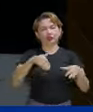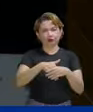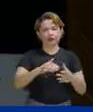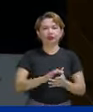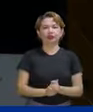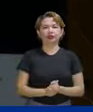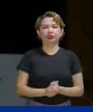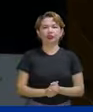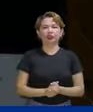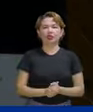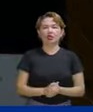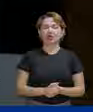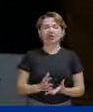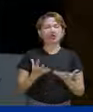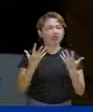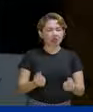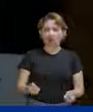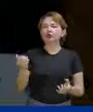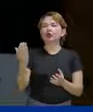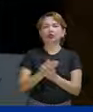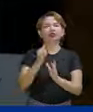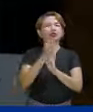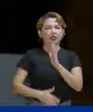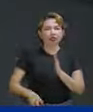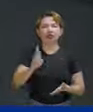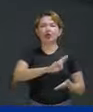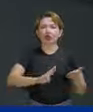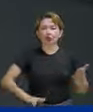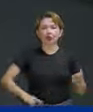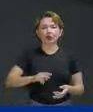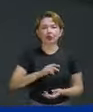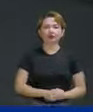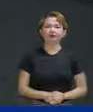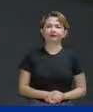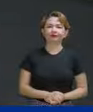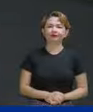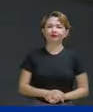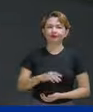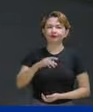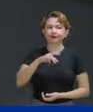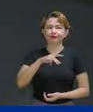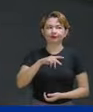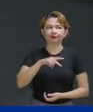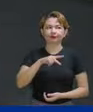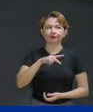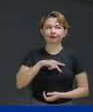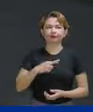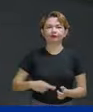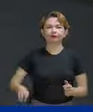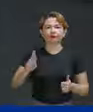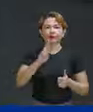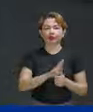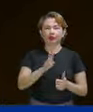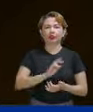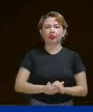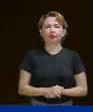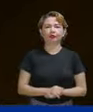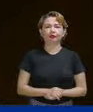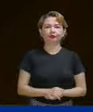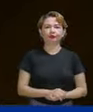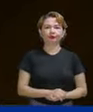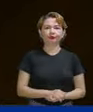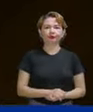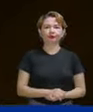rejeição dos embargos. É o relatório, senhor presidente. Senhora procuradora. Imagem ampla do plenário. Está com o procurador hoje.